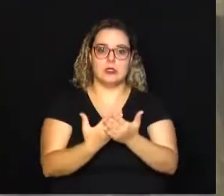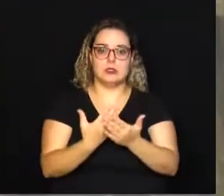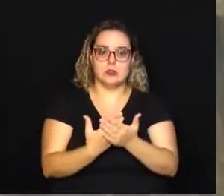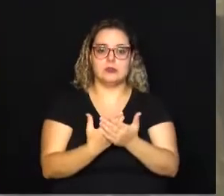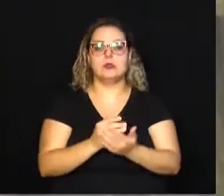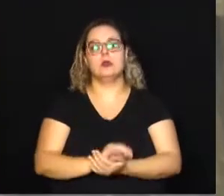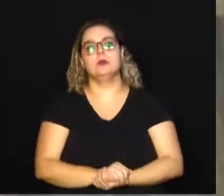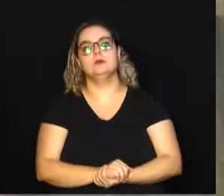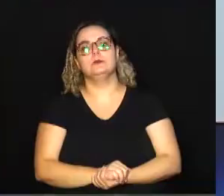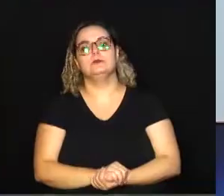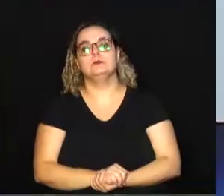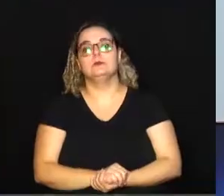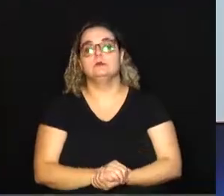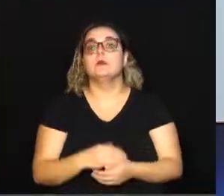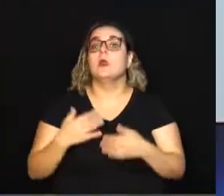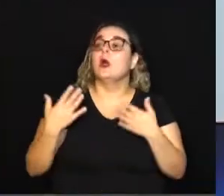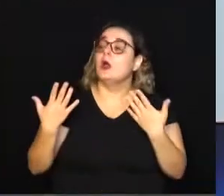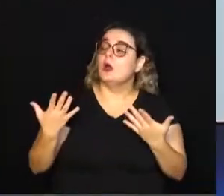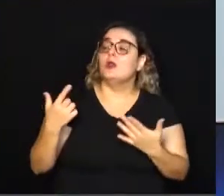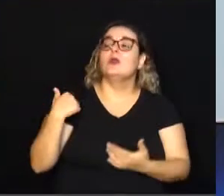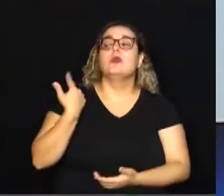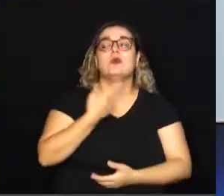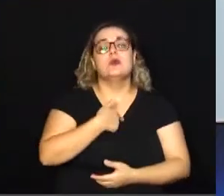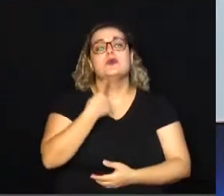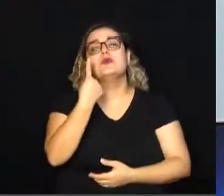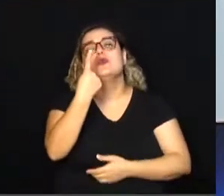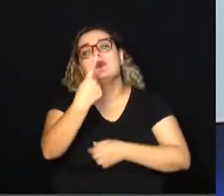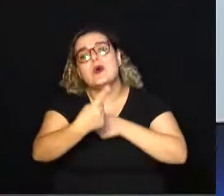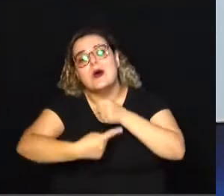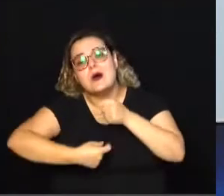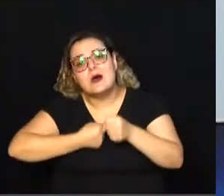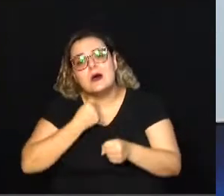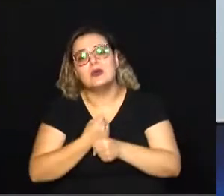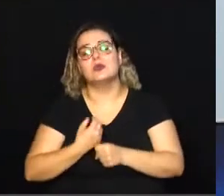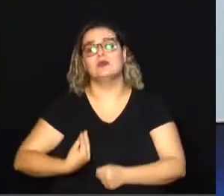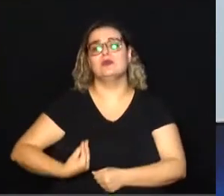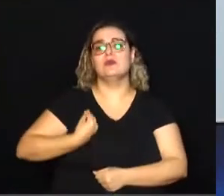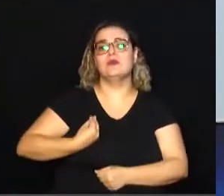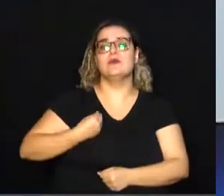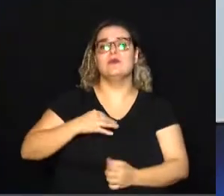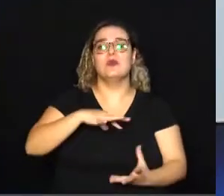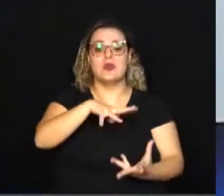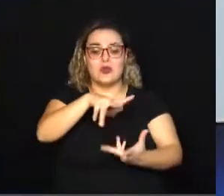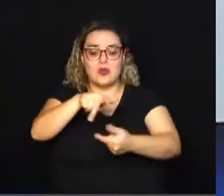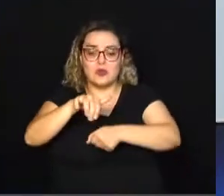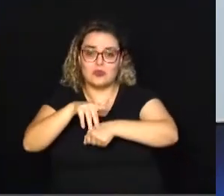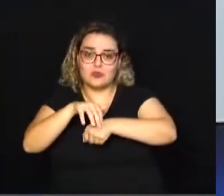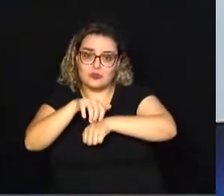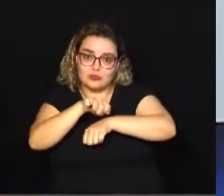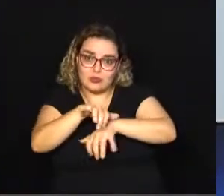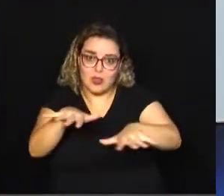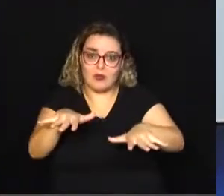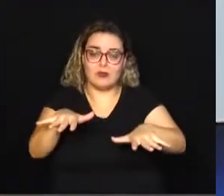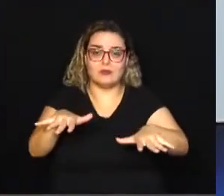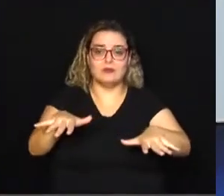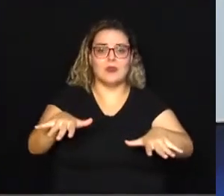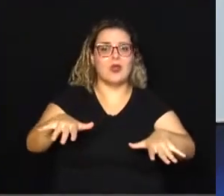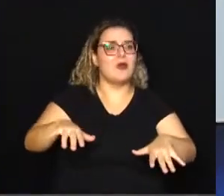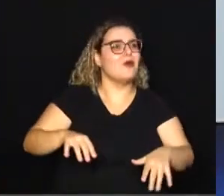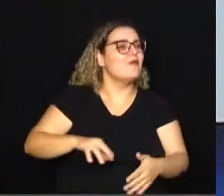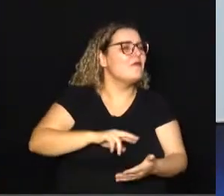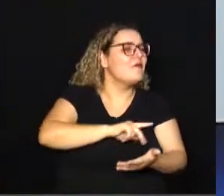ano, já vivendo esta pandemia do coronavírus, que infelizmente já vitimou milhões de pessoas em todo o mundo.